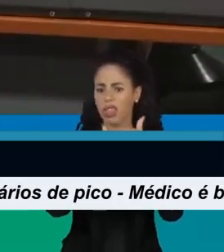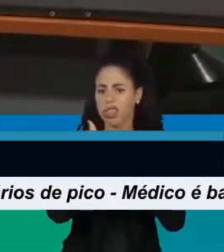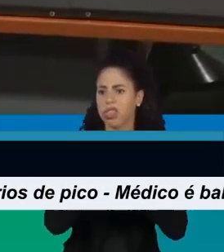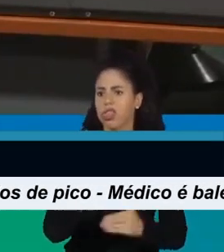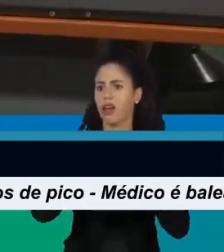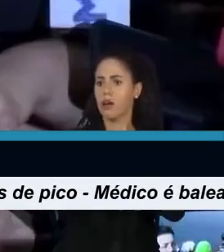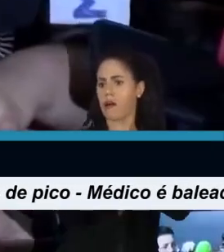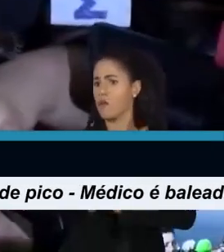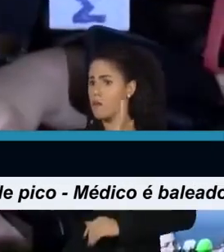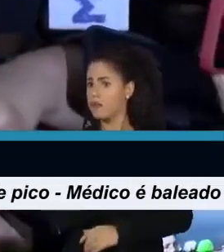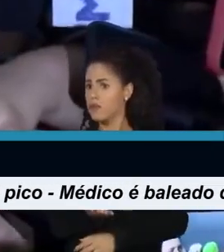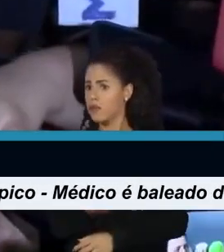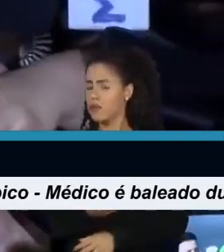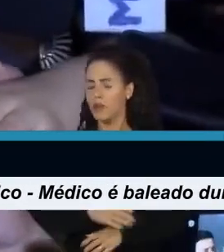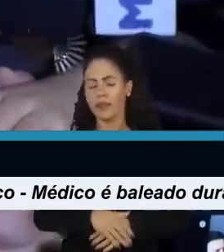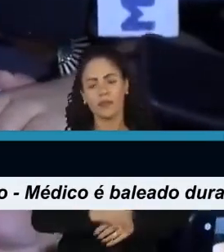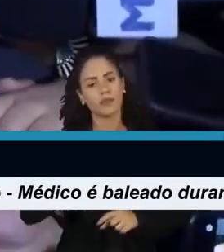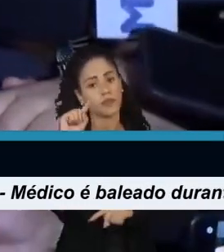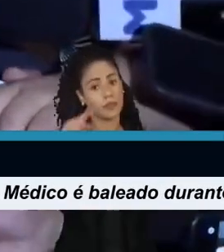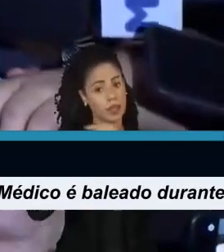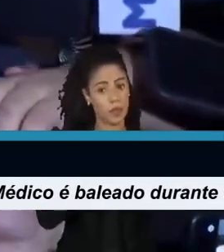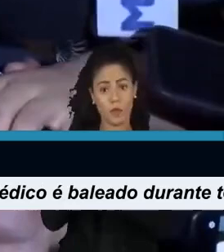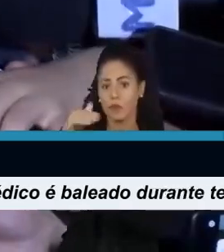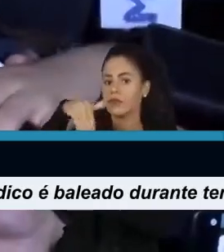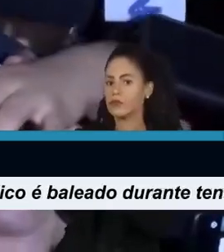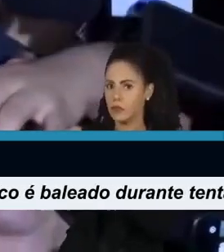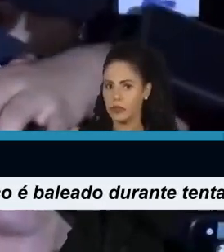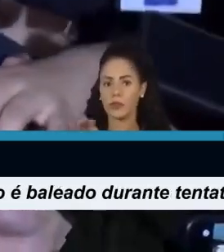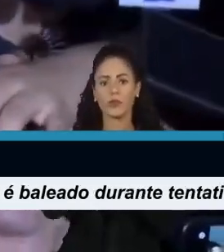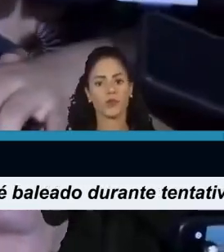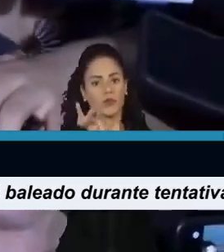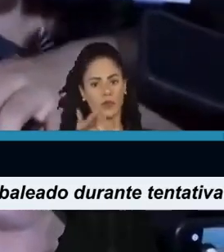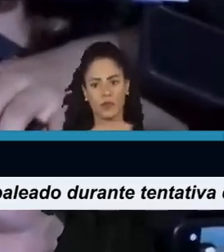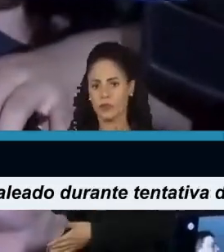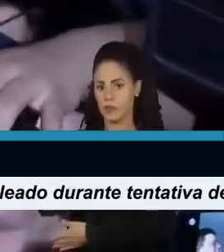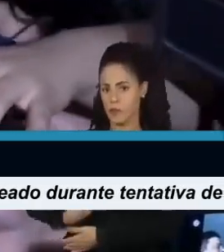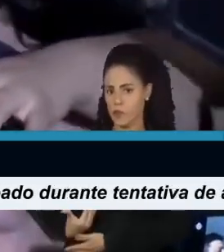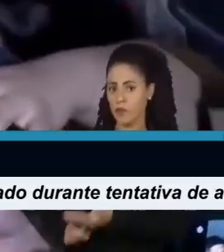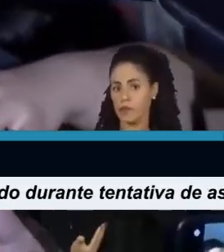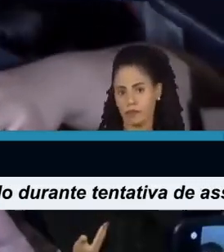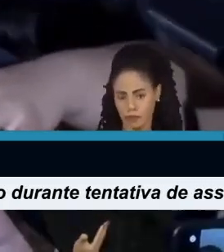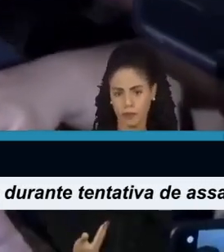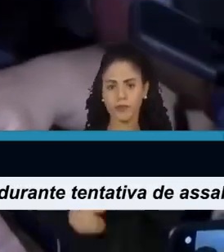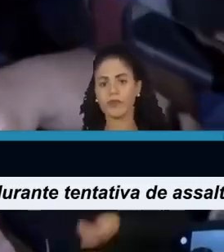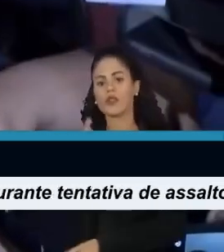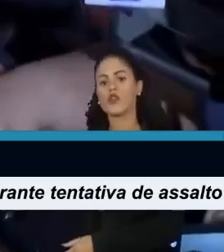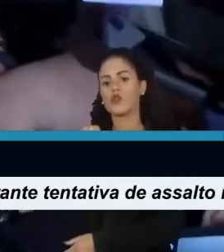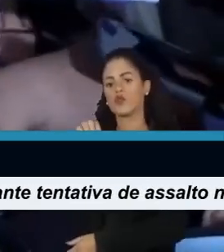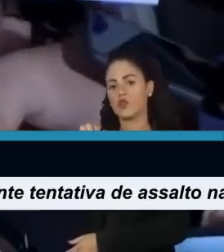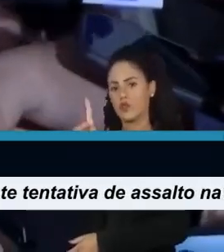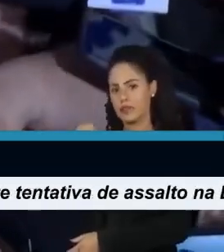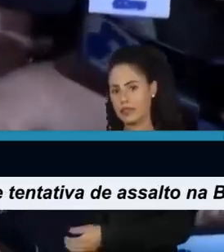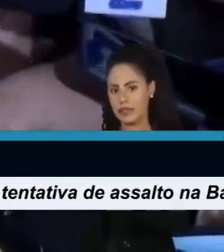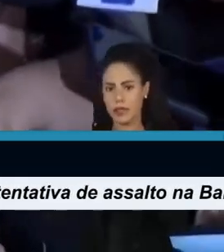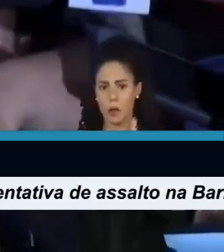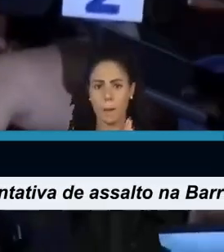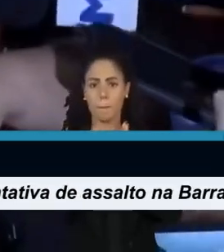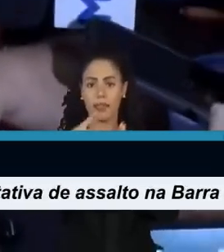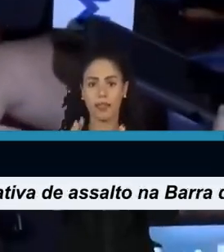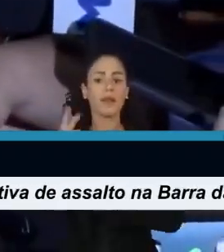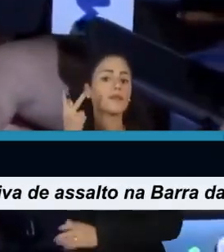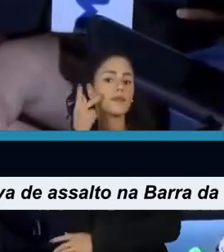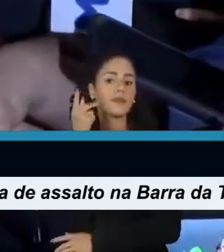crime no Brasil. Logo depois da votação, o líder do governo na Câmara, deputado José Guimarães, do PT do